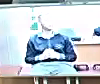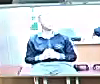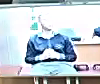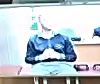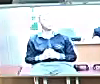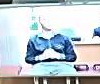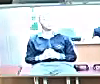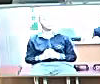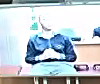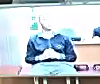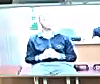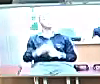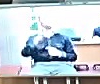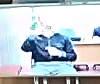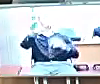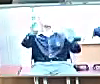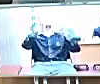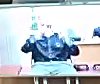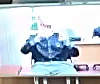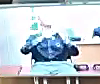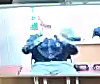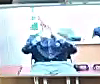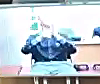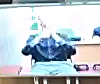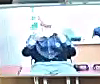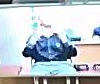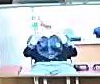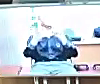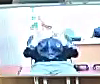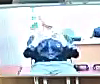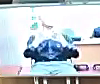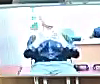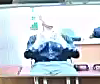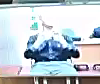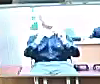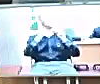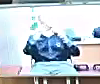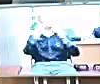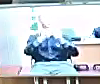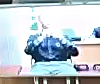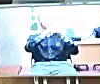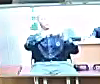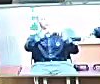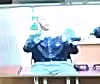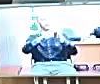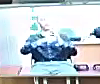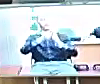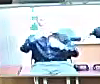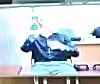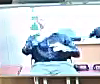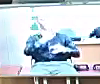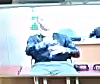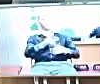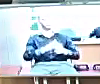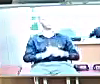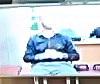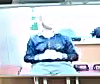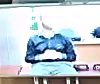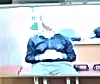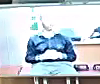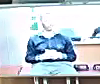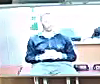tem mais alguém quer fazer uso da palavra enquanto pode fazer a inscrição por gentileza potência pode responder